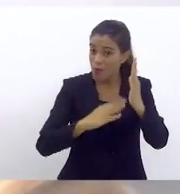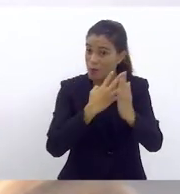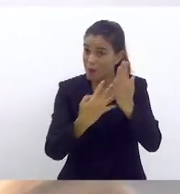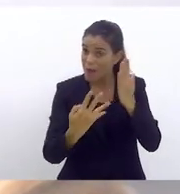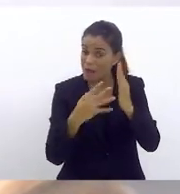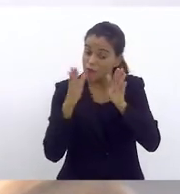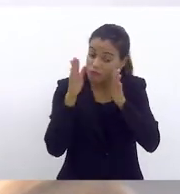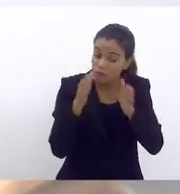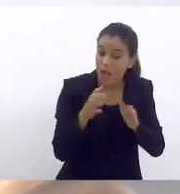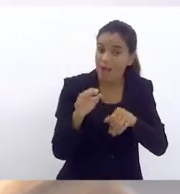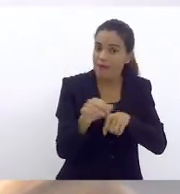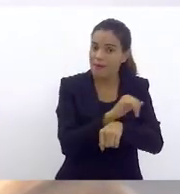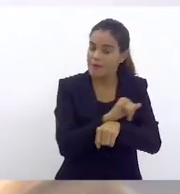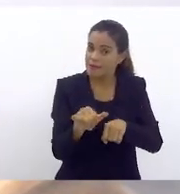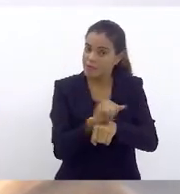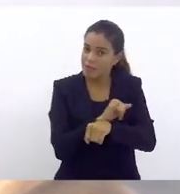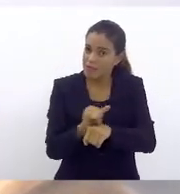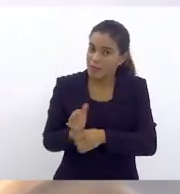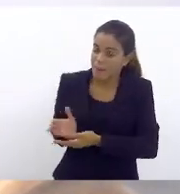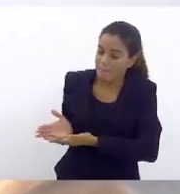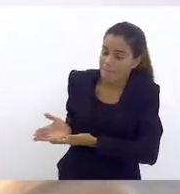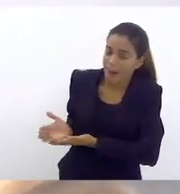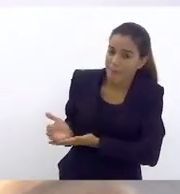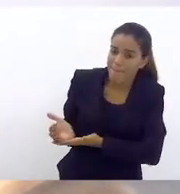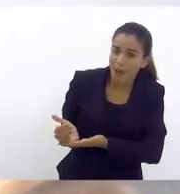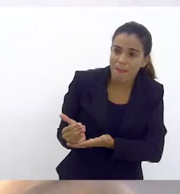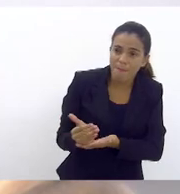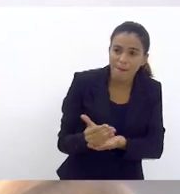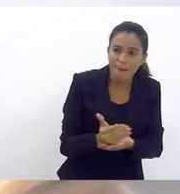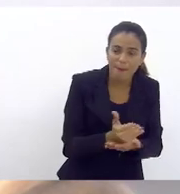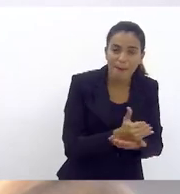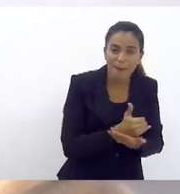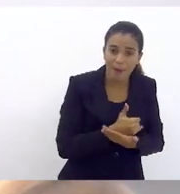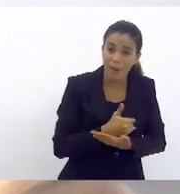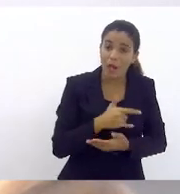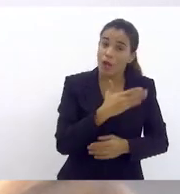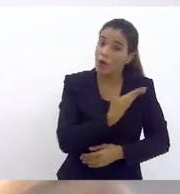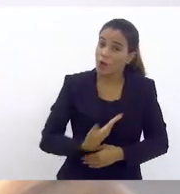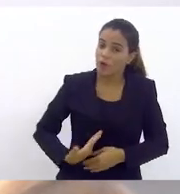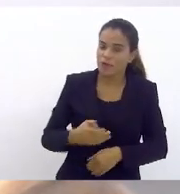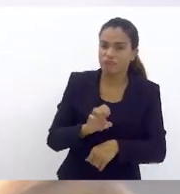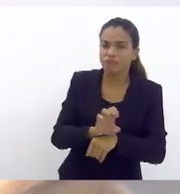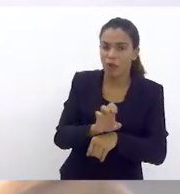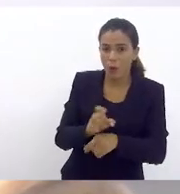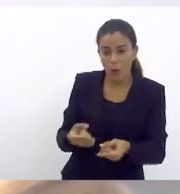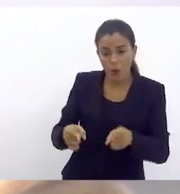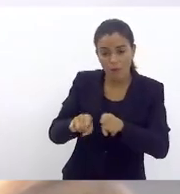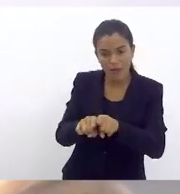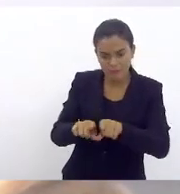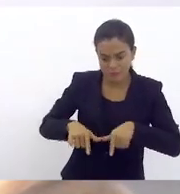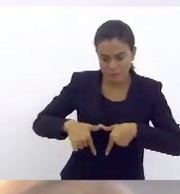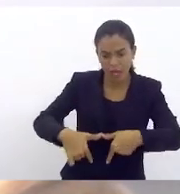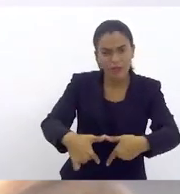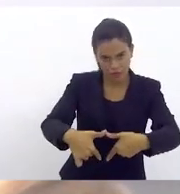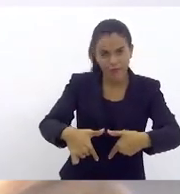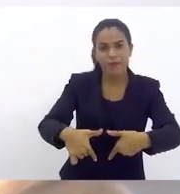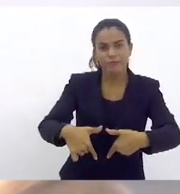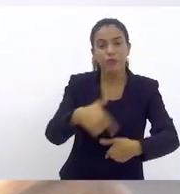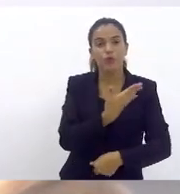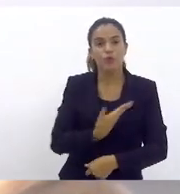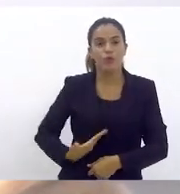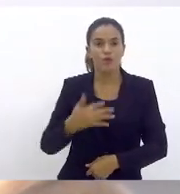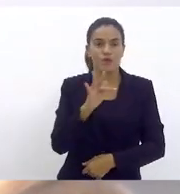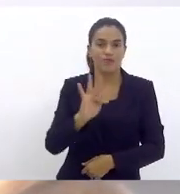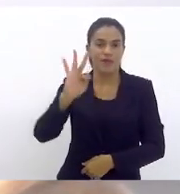de desenvolvimento capitaneado pelo governo estadual com participação ativa do Governo